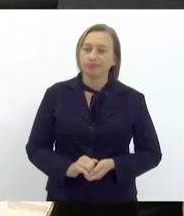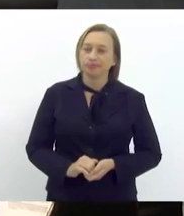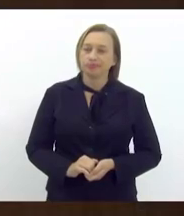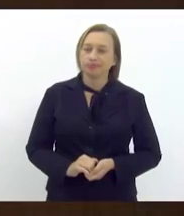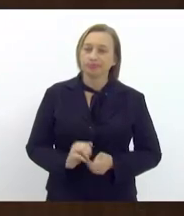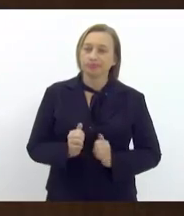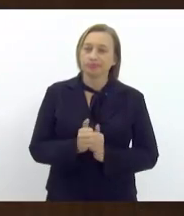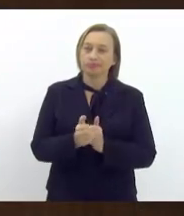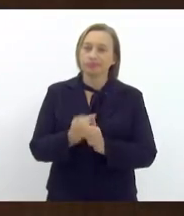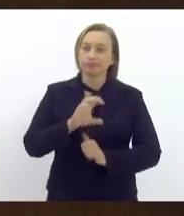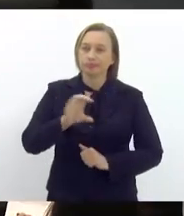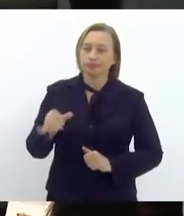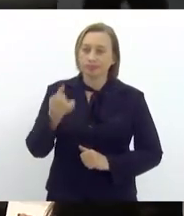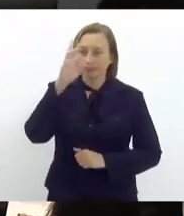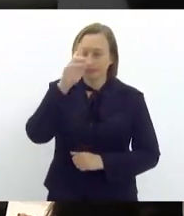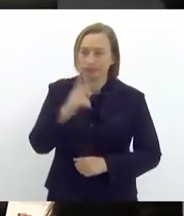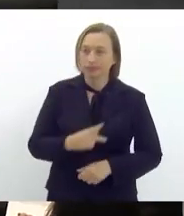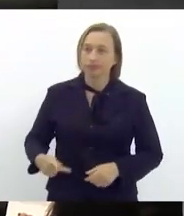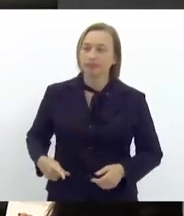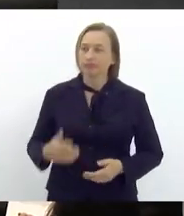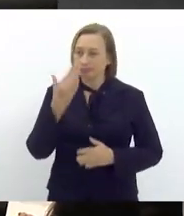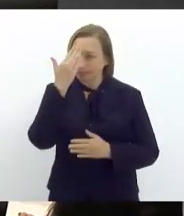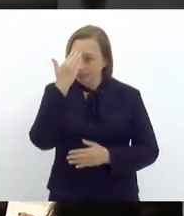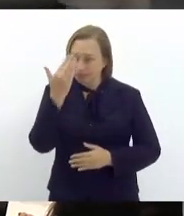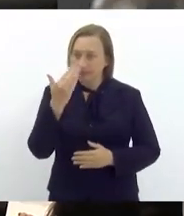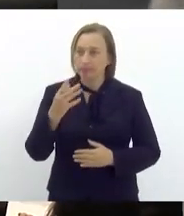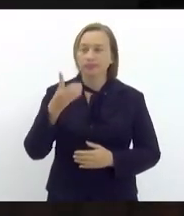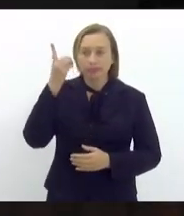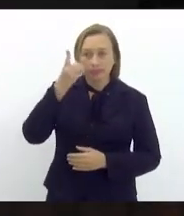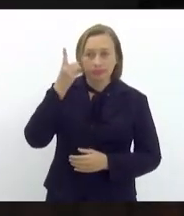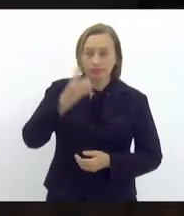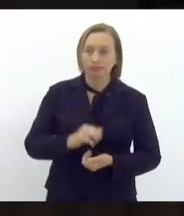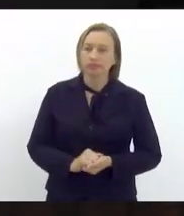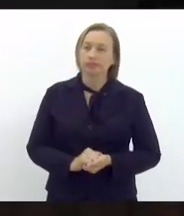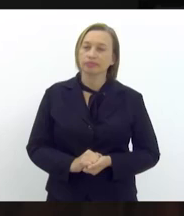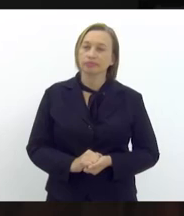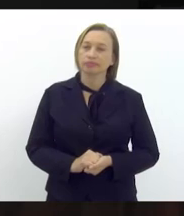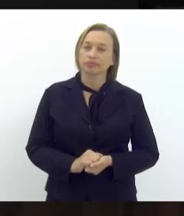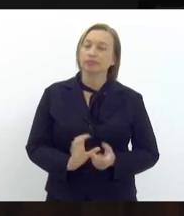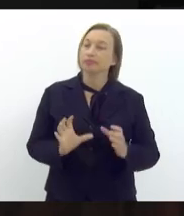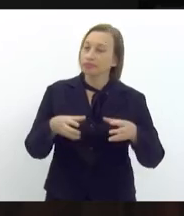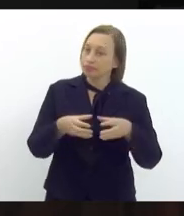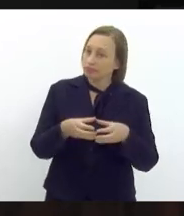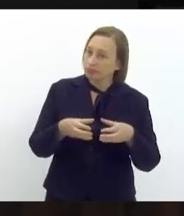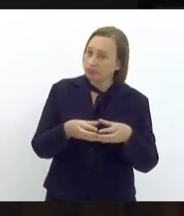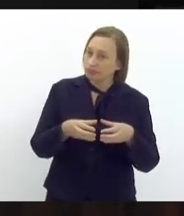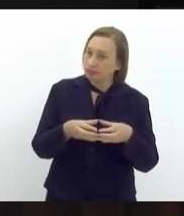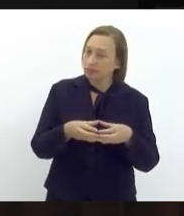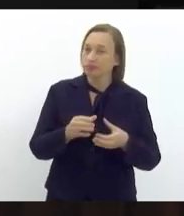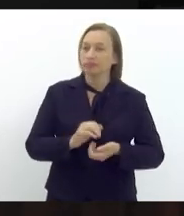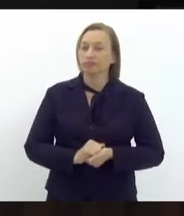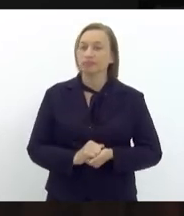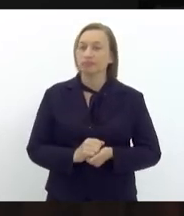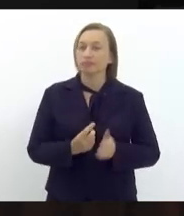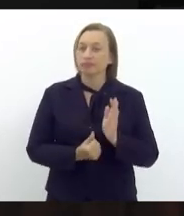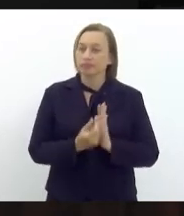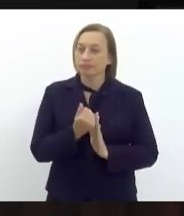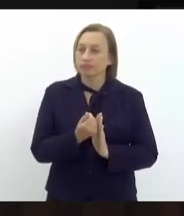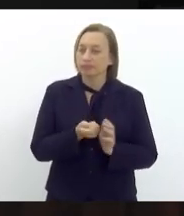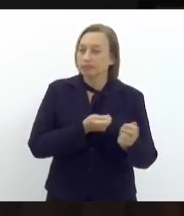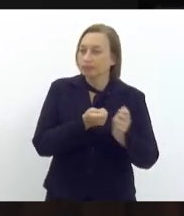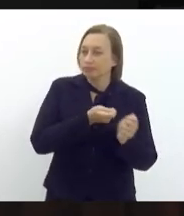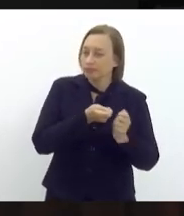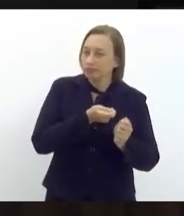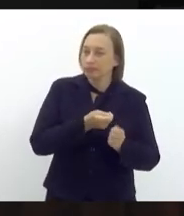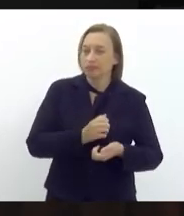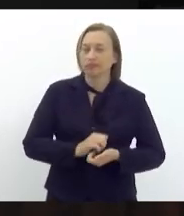acompanhe parecer da CCJ muito obrigado deputado para emitir parecer pela comissão de orçamento finanças